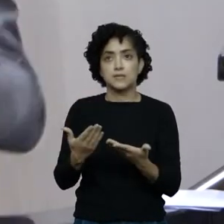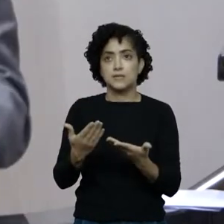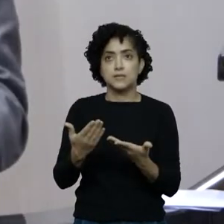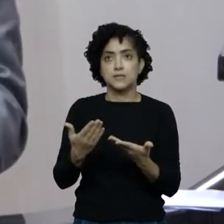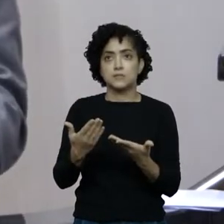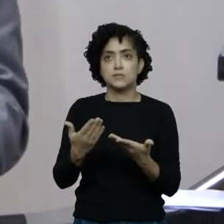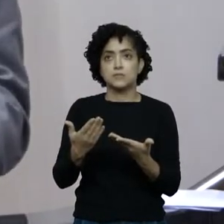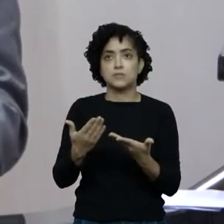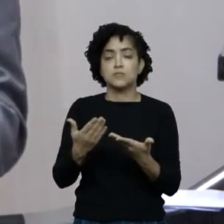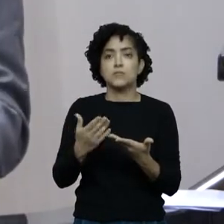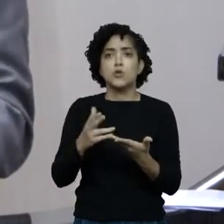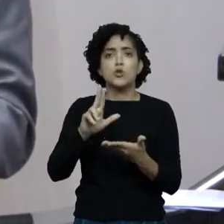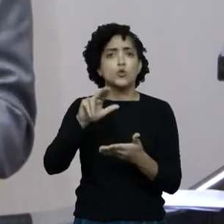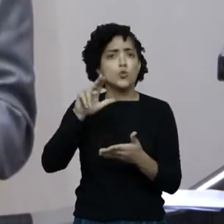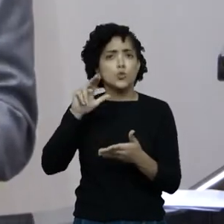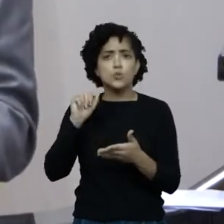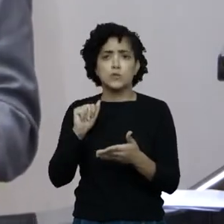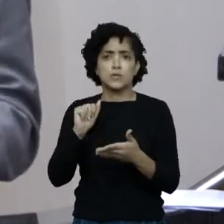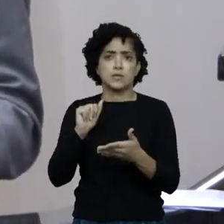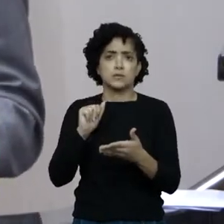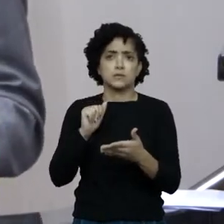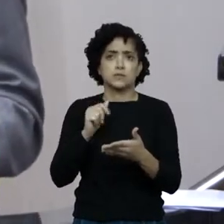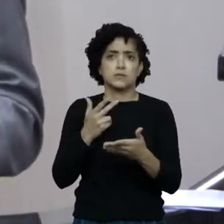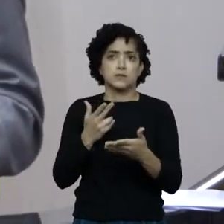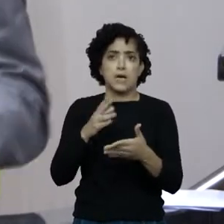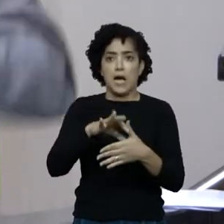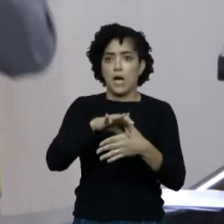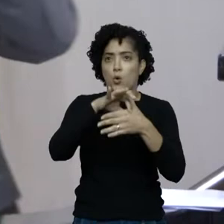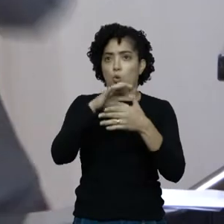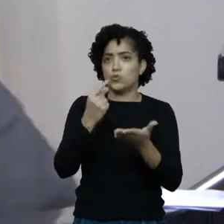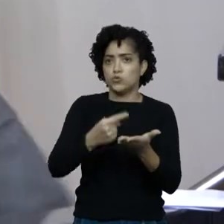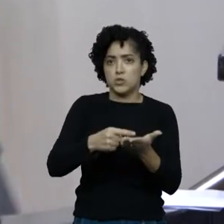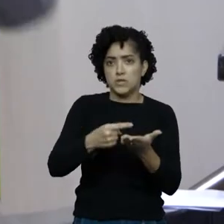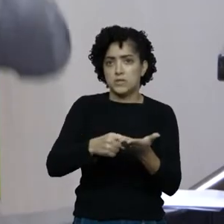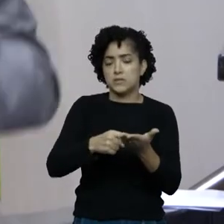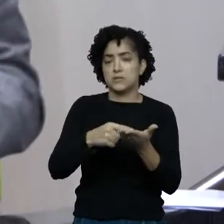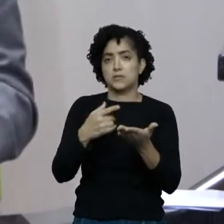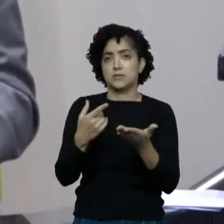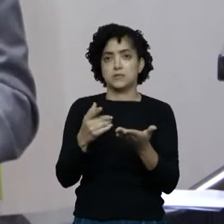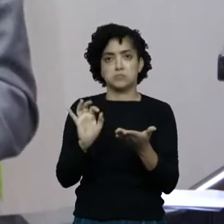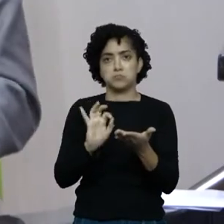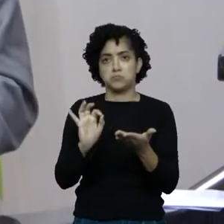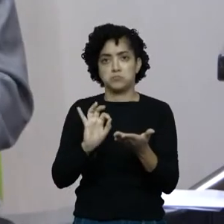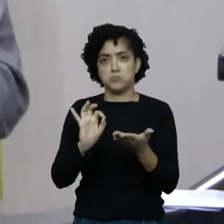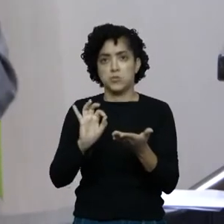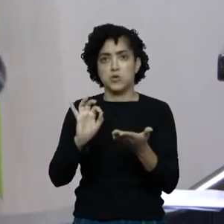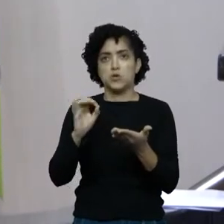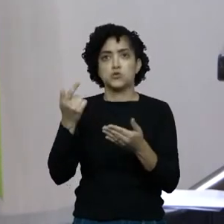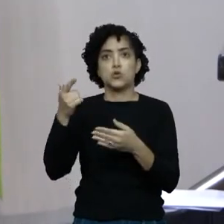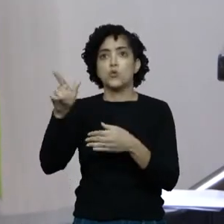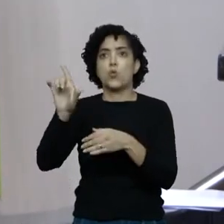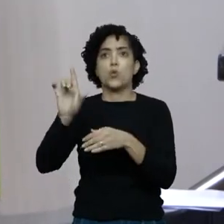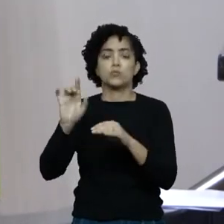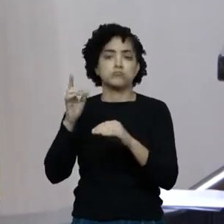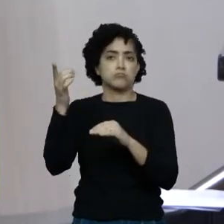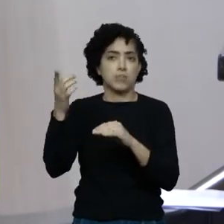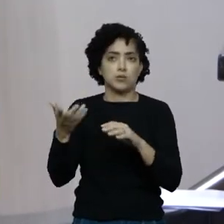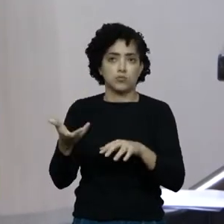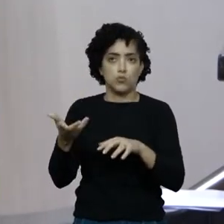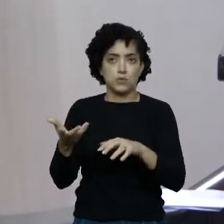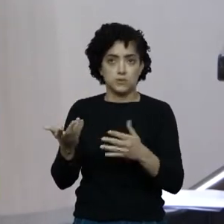se havia feito um acordo de líderes bom e que somente nos outros está no Congresso Nacional